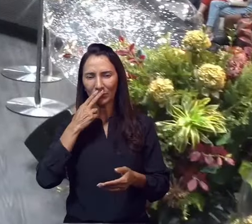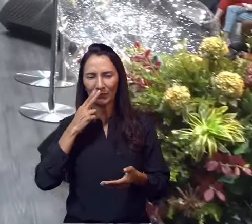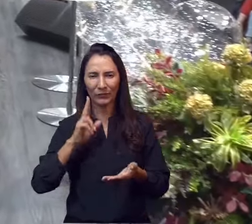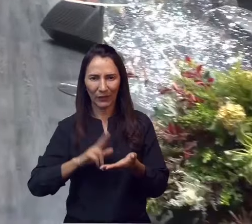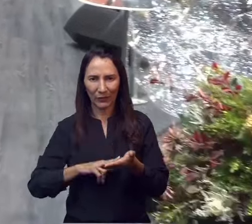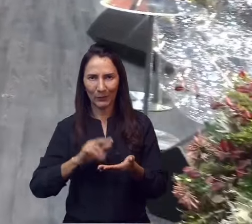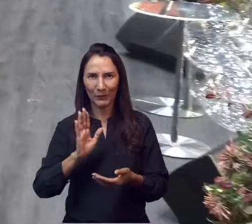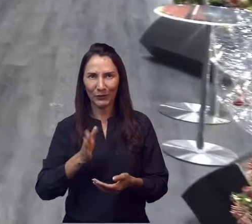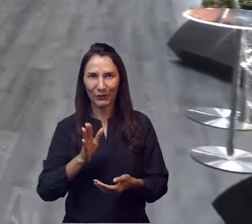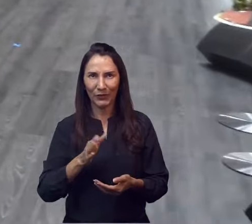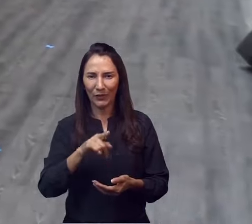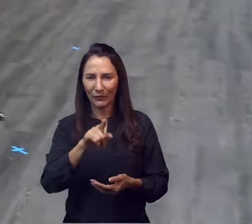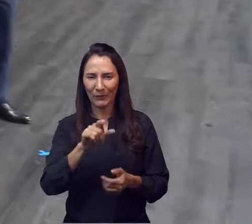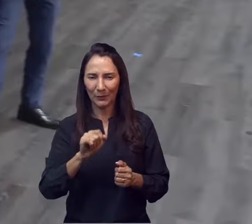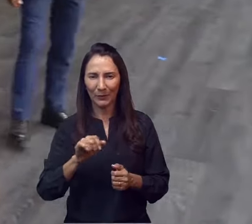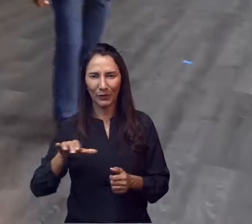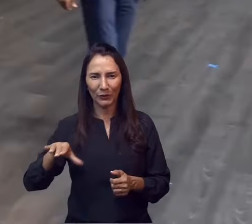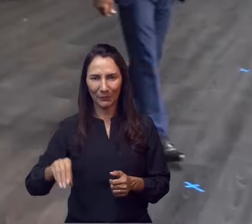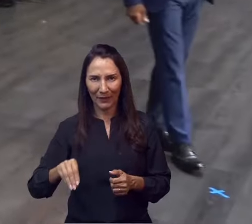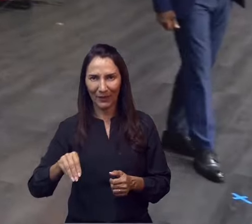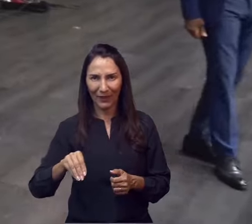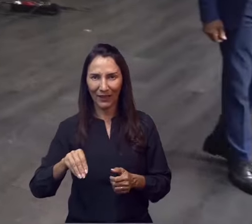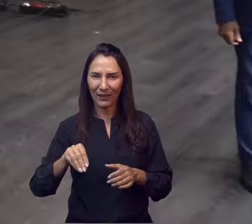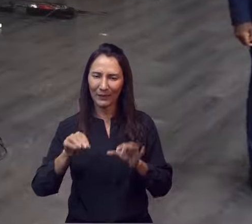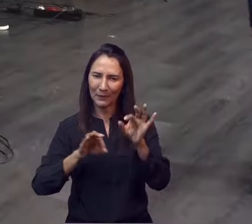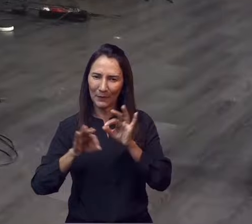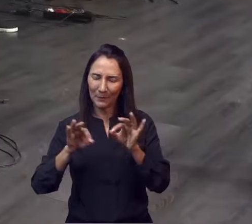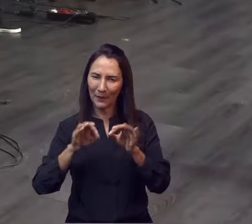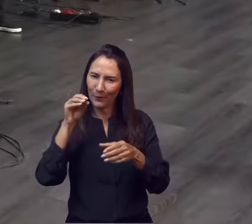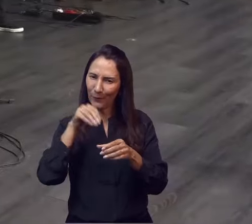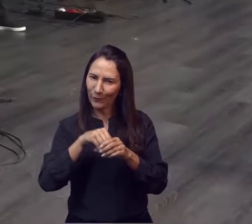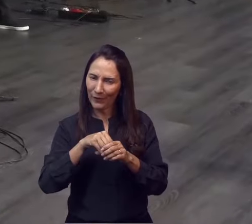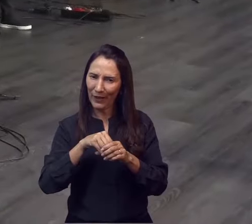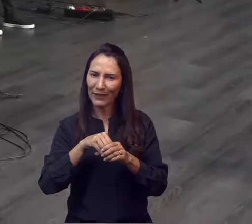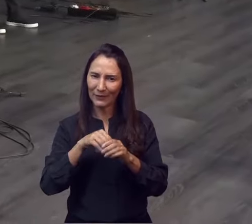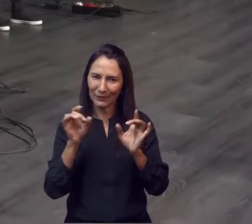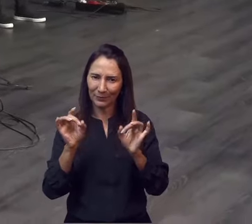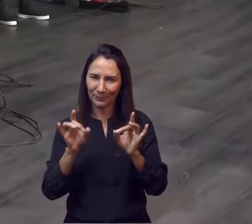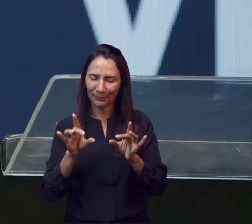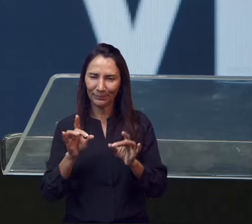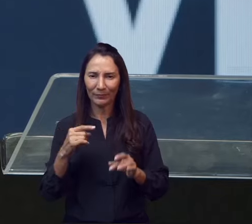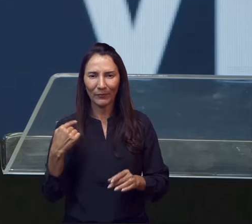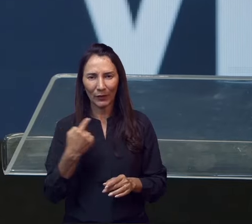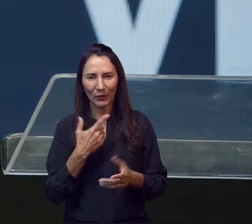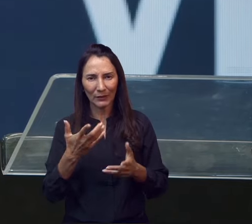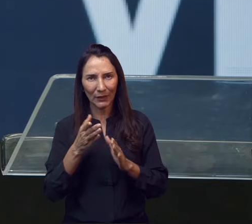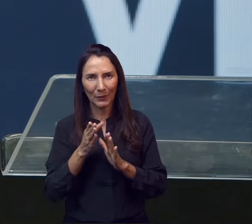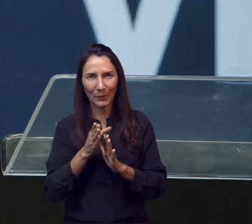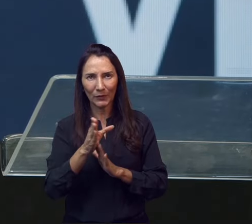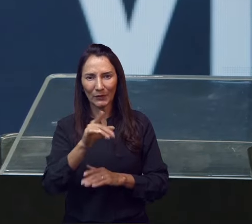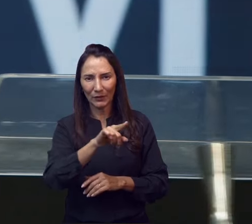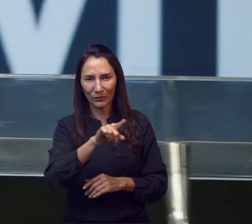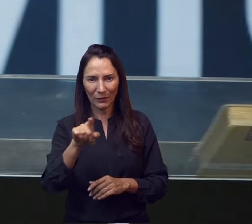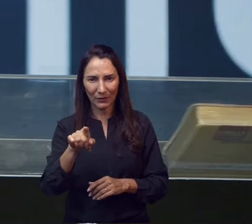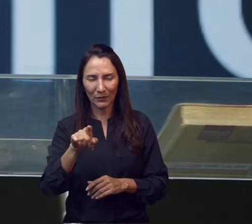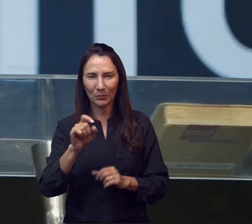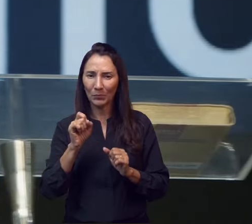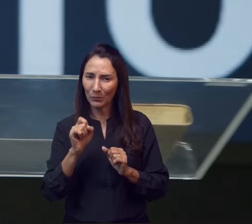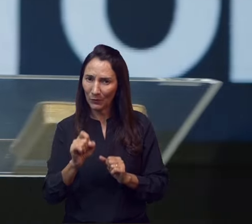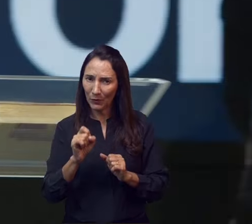de honra Sim nós também queremos orientar você que você pode